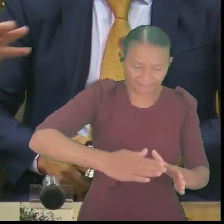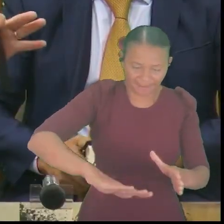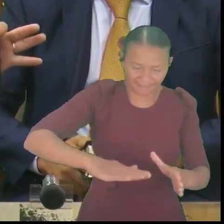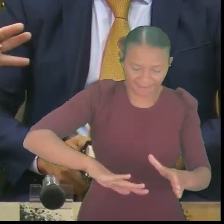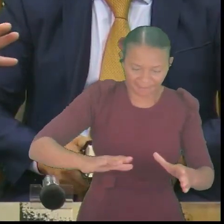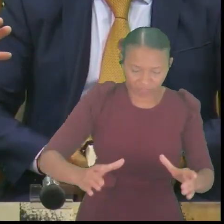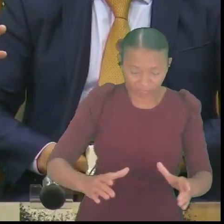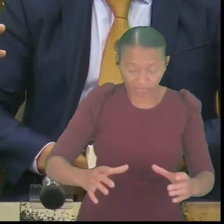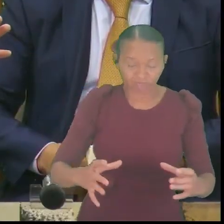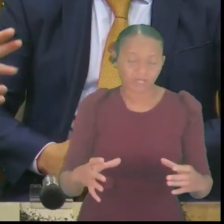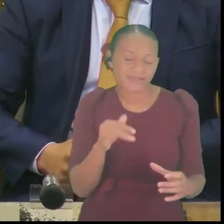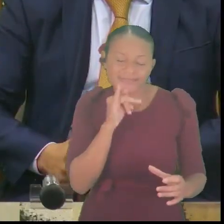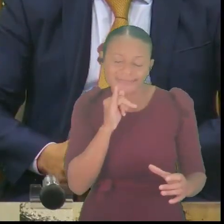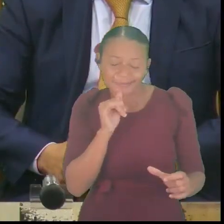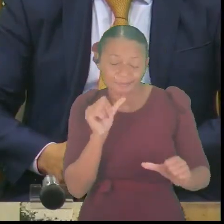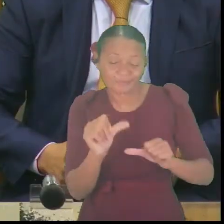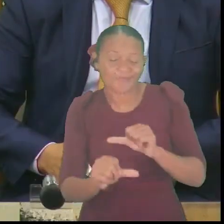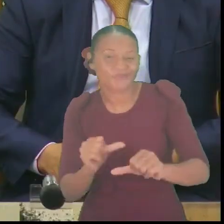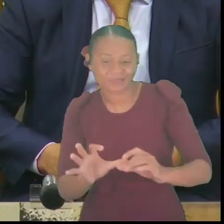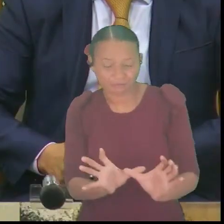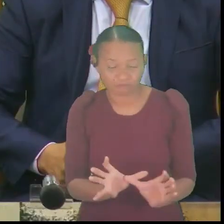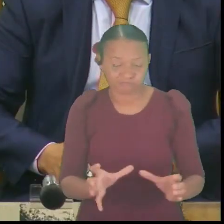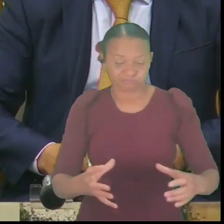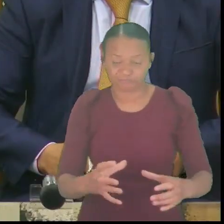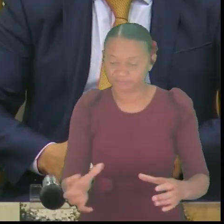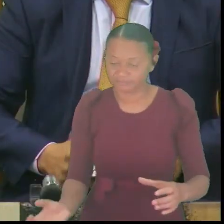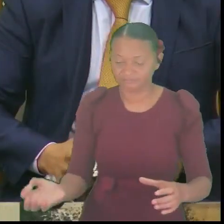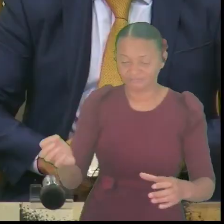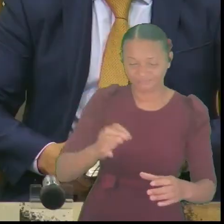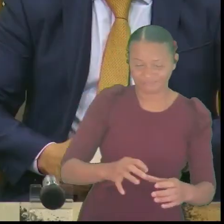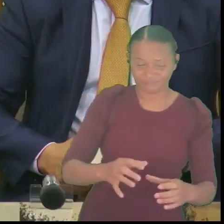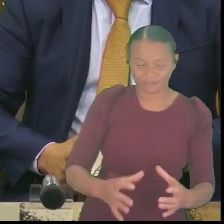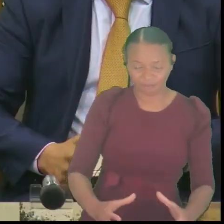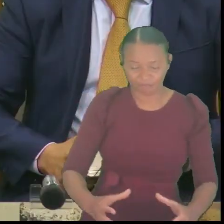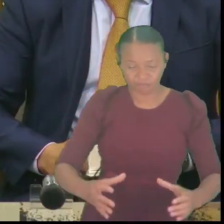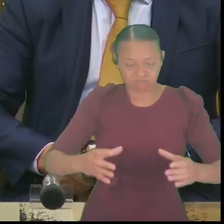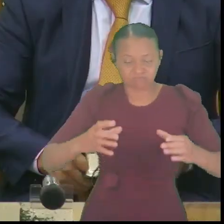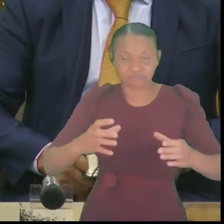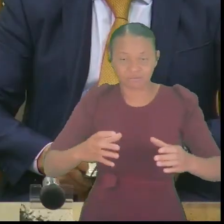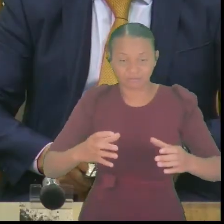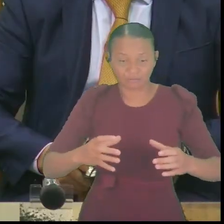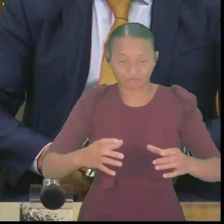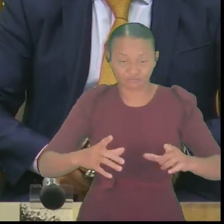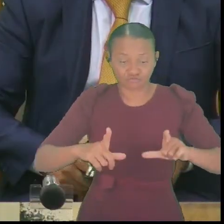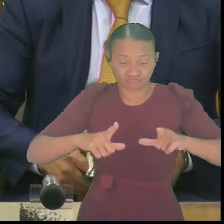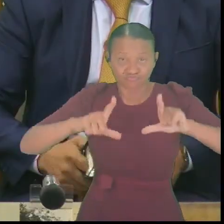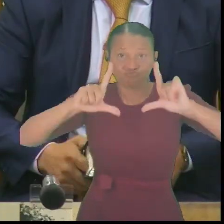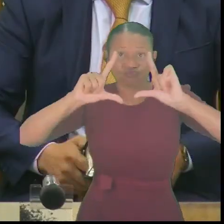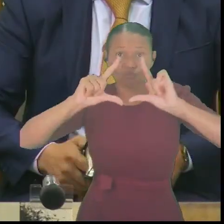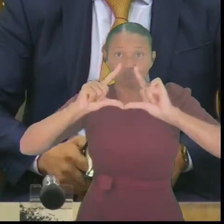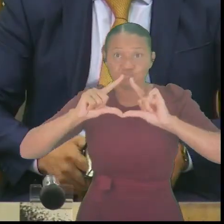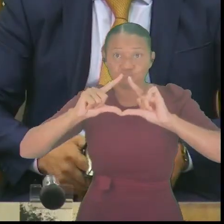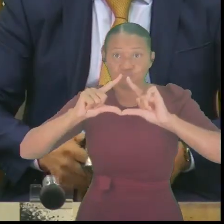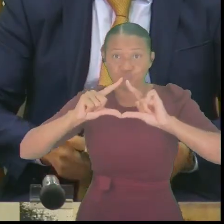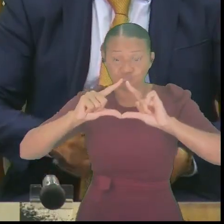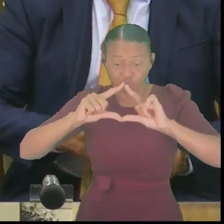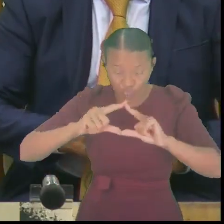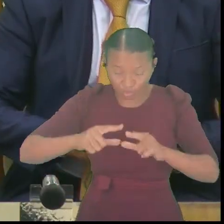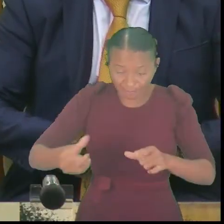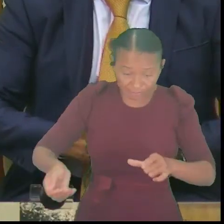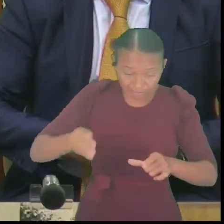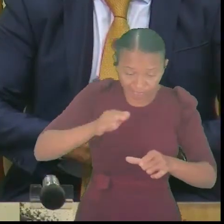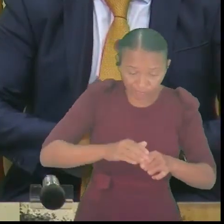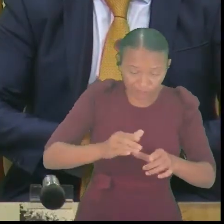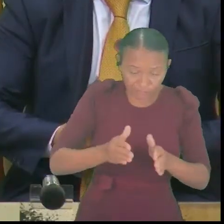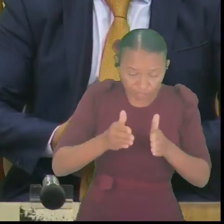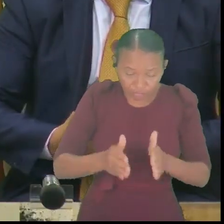for retangular, o pão vai sair retangular. Se a forma for triangular, o bolo vai sair